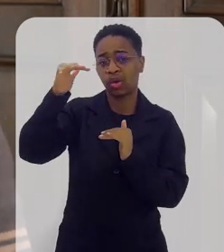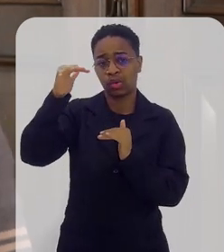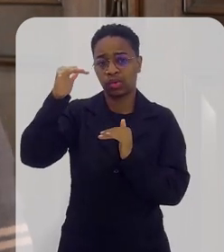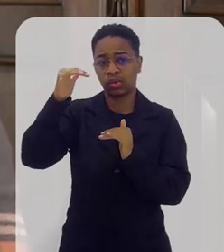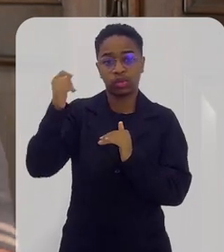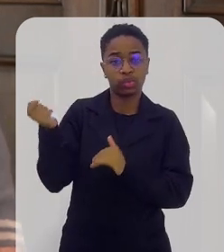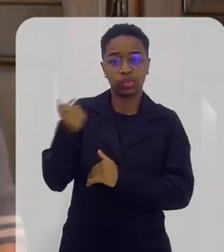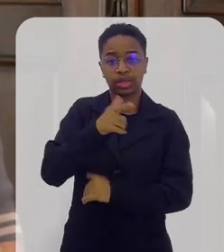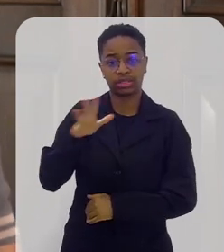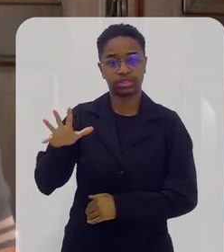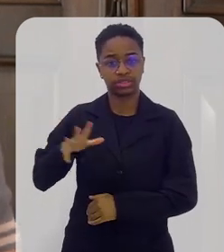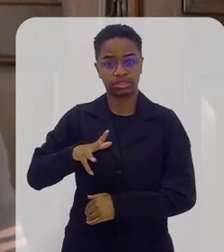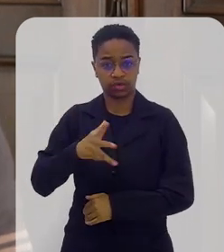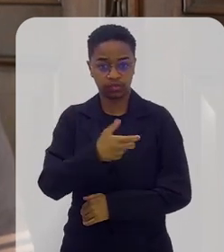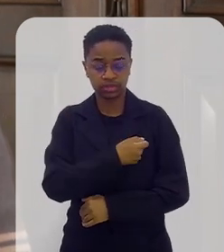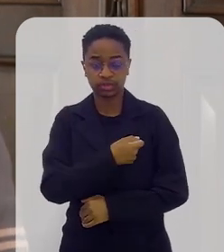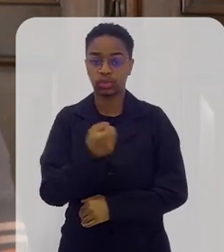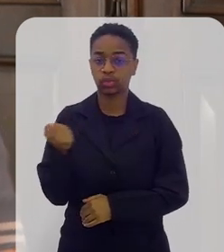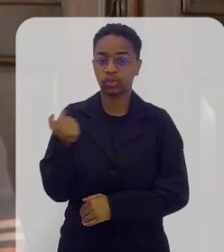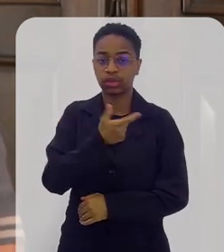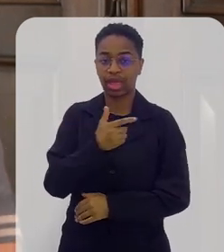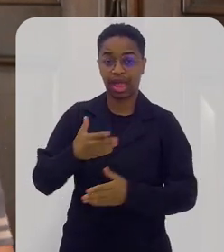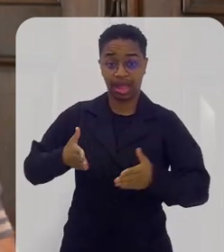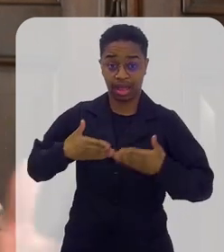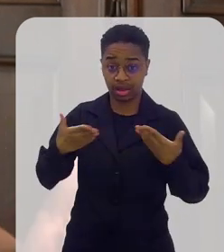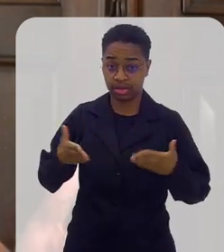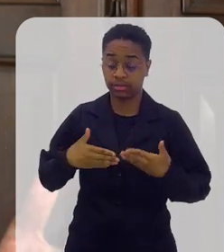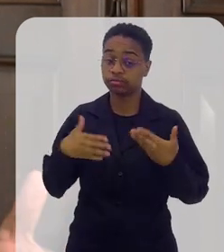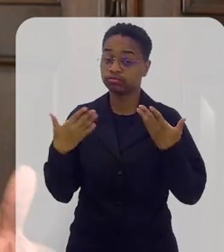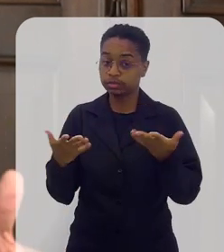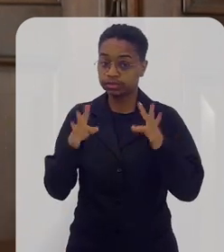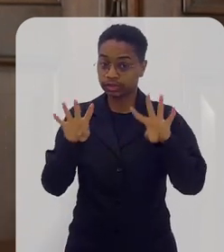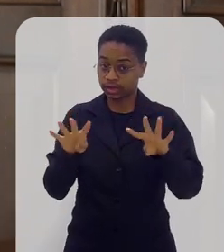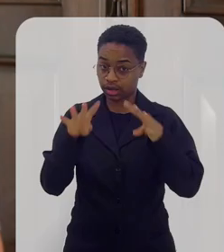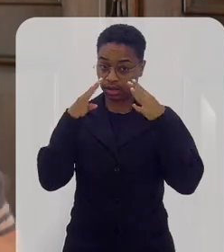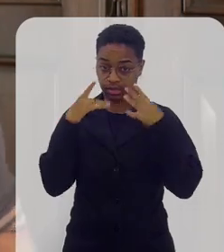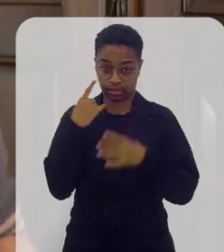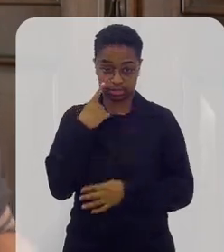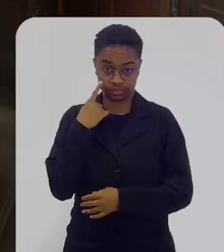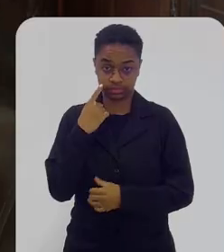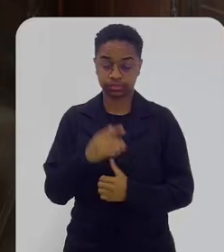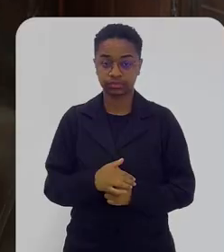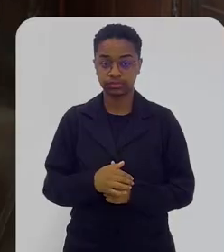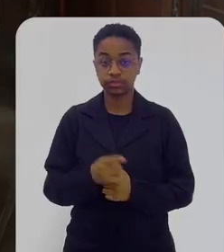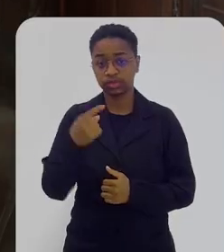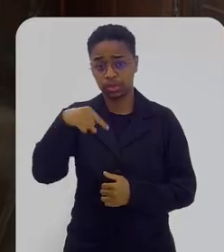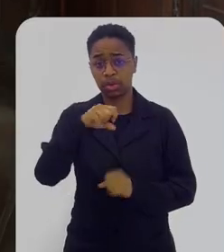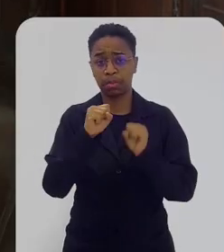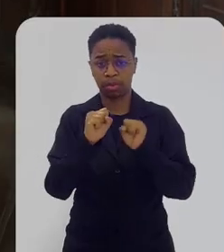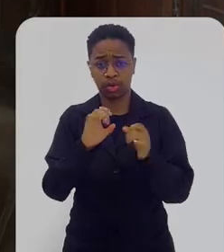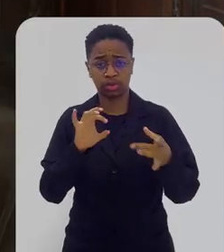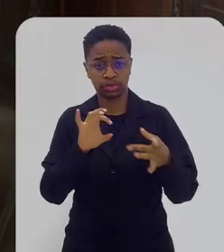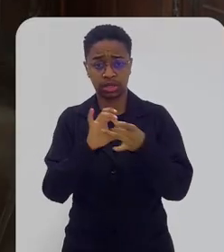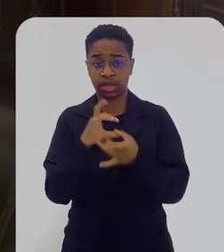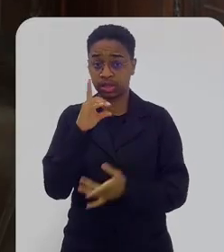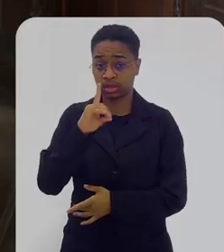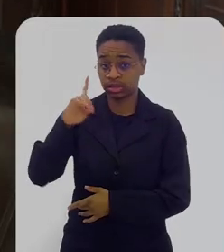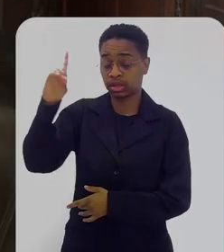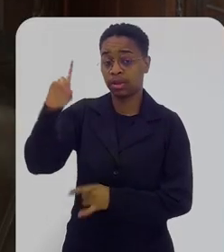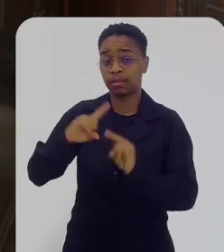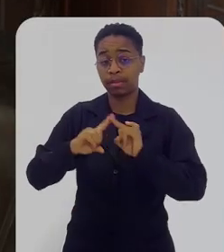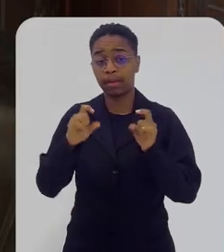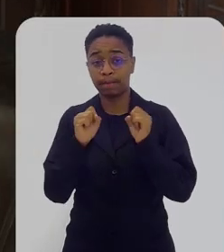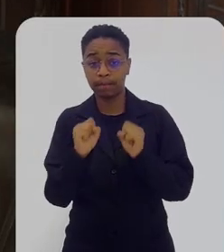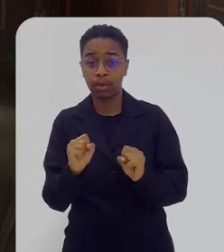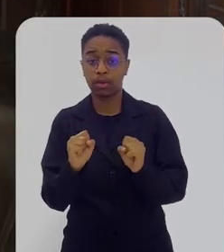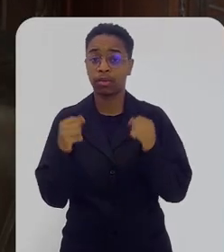salvação, entre você e a alegria. Cara, preste atenção numa coisa, você pode ser de Deus, e pode